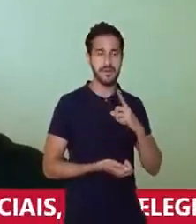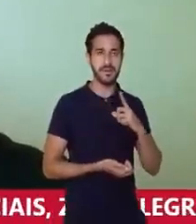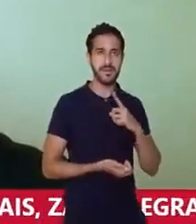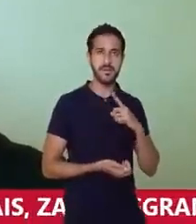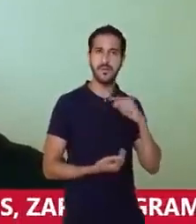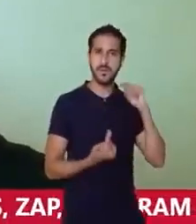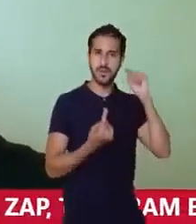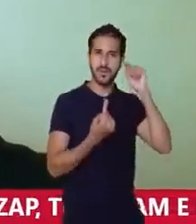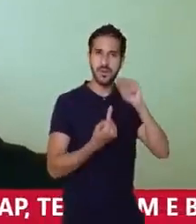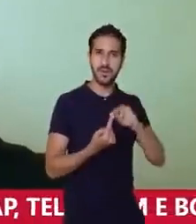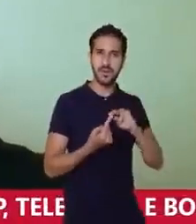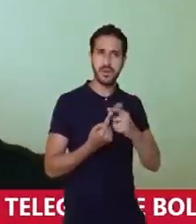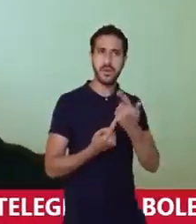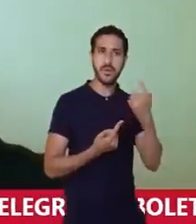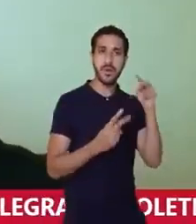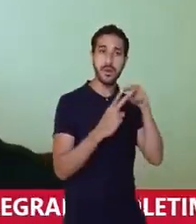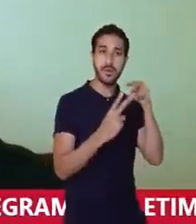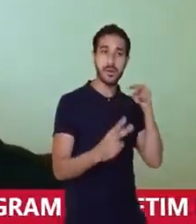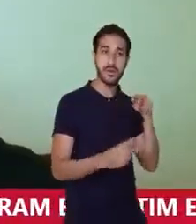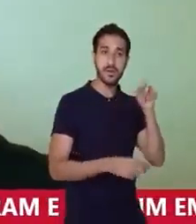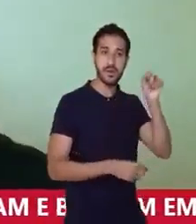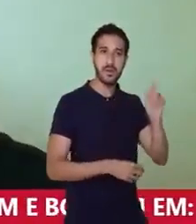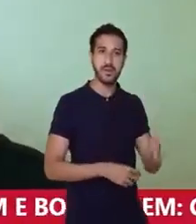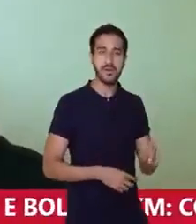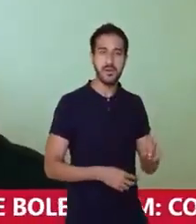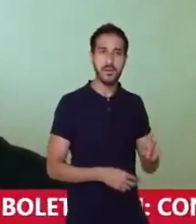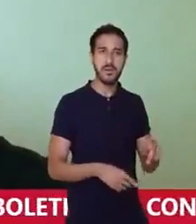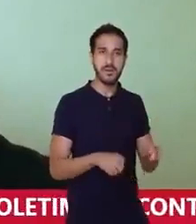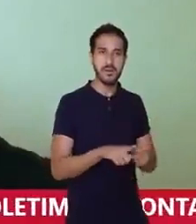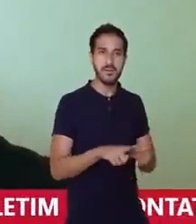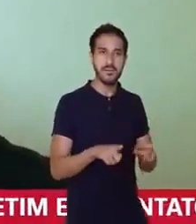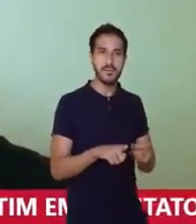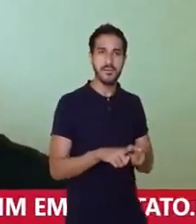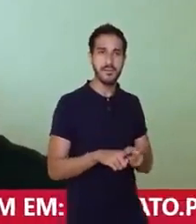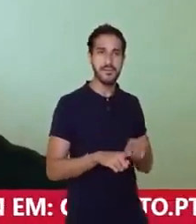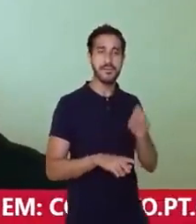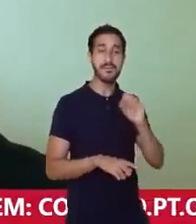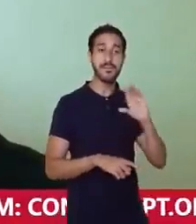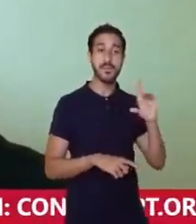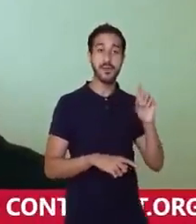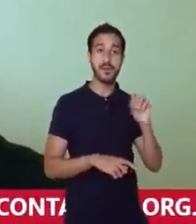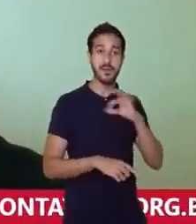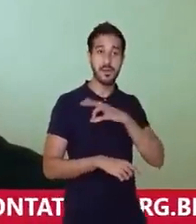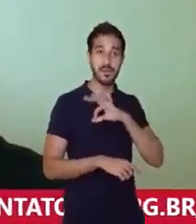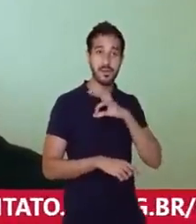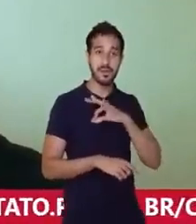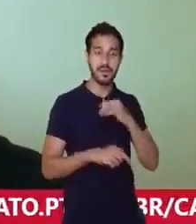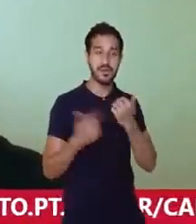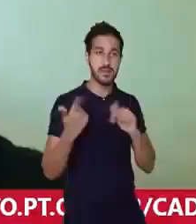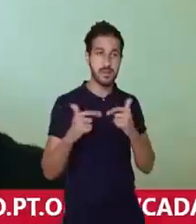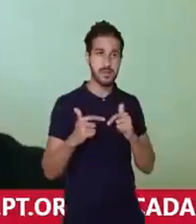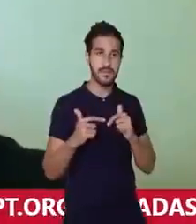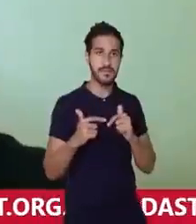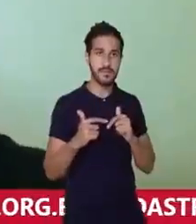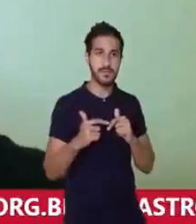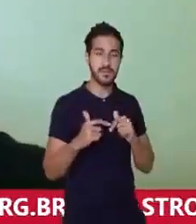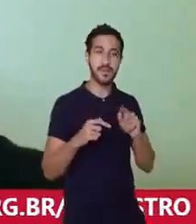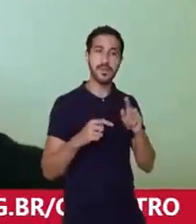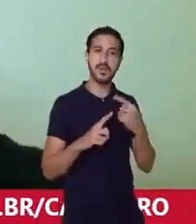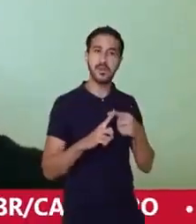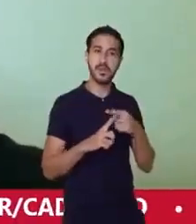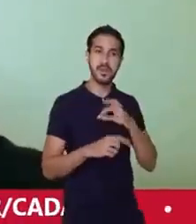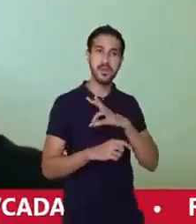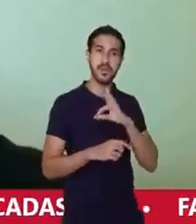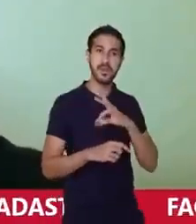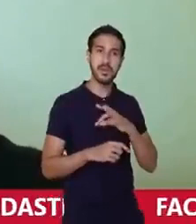por objetivo um outro tipo de aposentadoria. E também, obviamente, a renda do trabalho. E aí, por renda